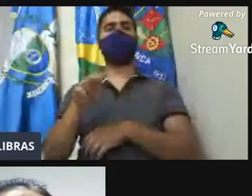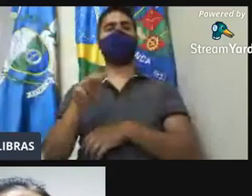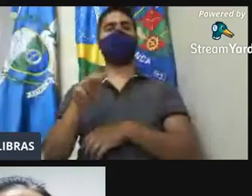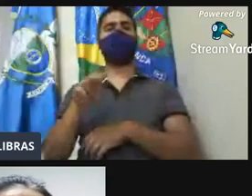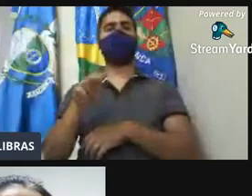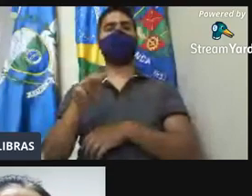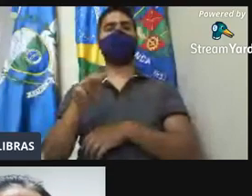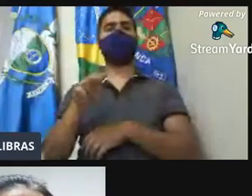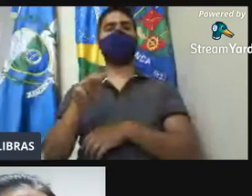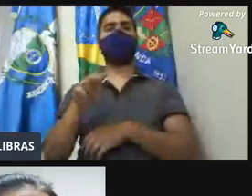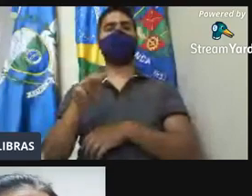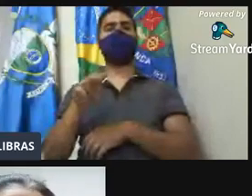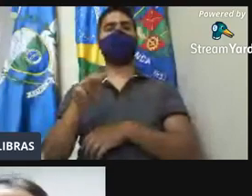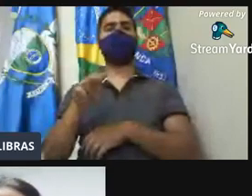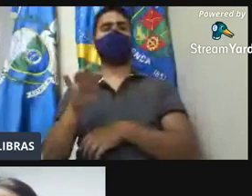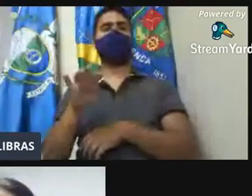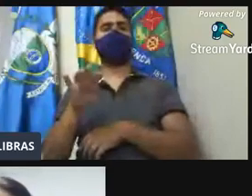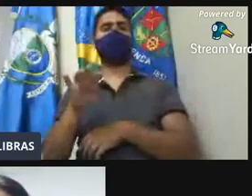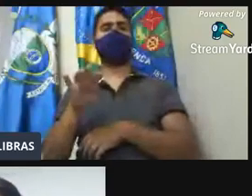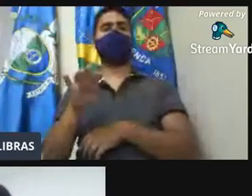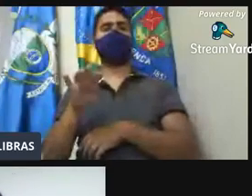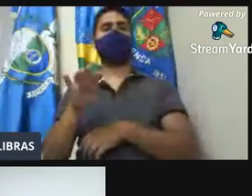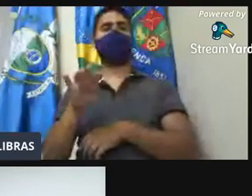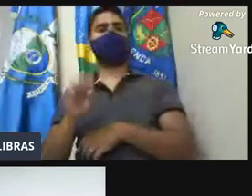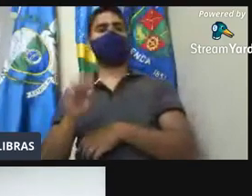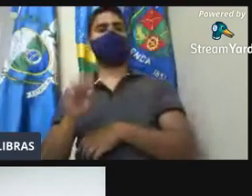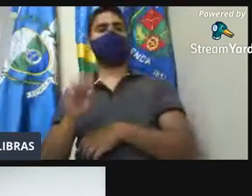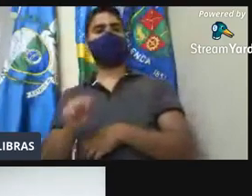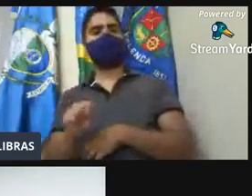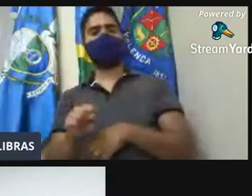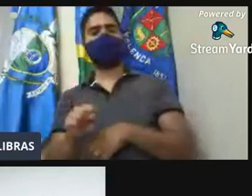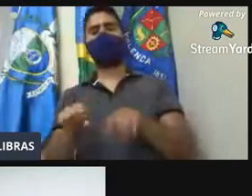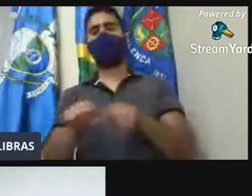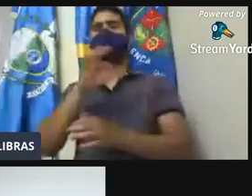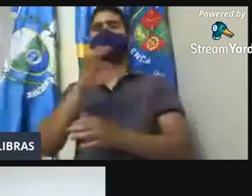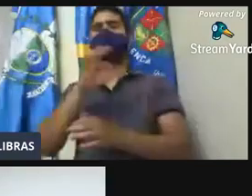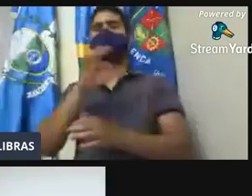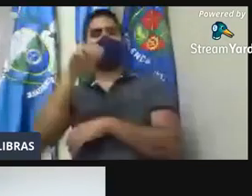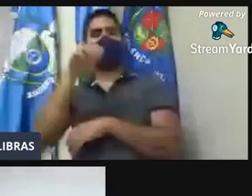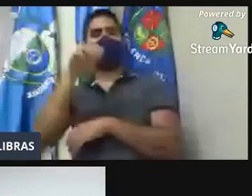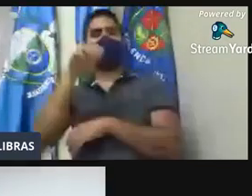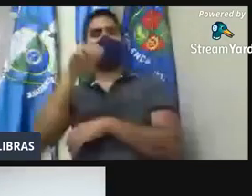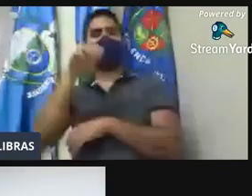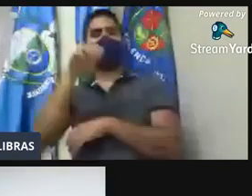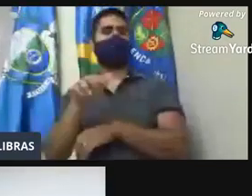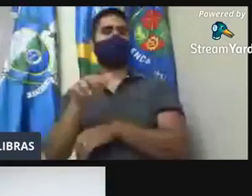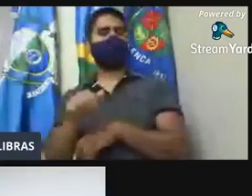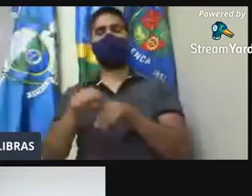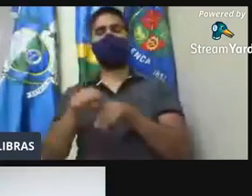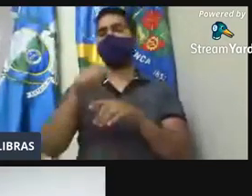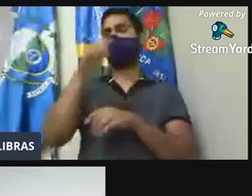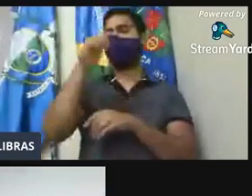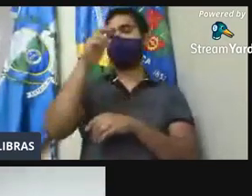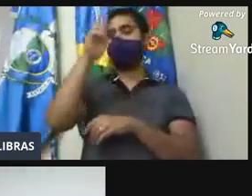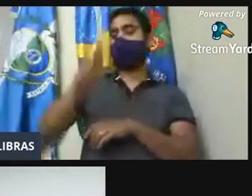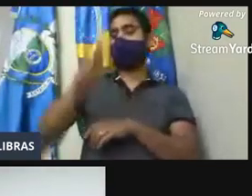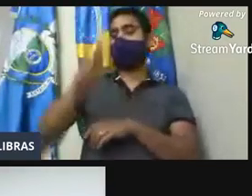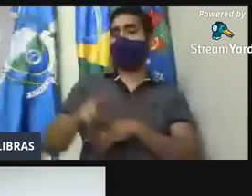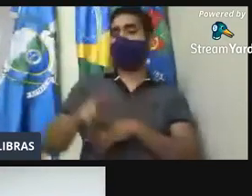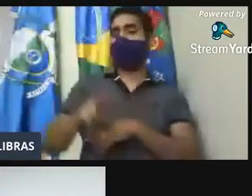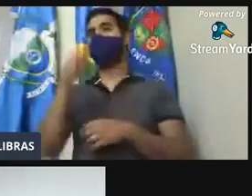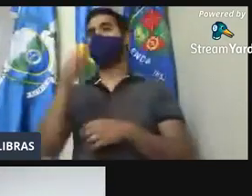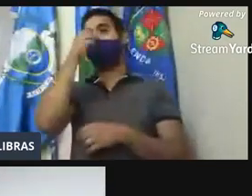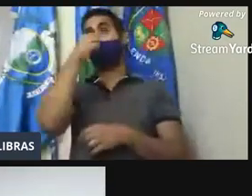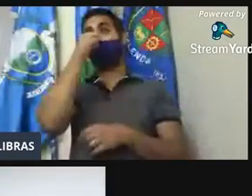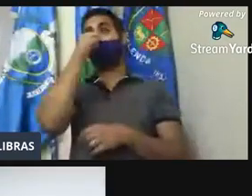Vereadores, e moção de aplausos de diversas câmaras: Volta Redonda, Barra do Piraí, Araruama, Resende, São Pedro da Aldeia. Sala das Sessões,